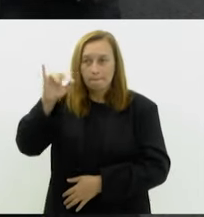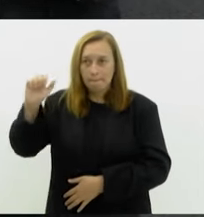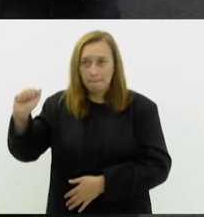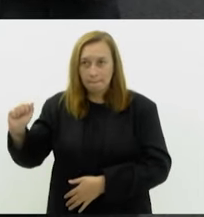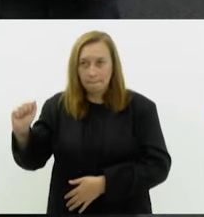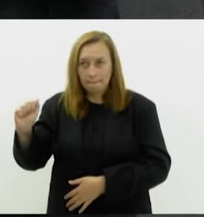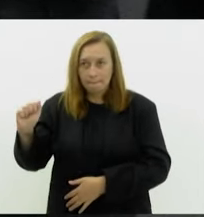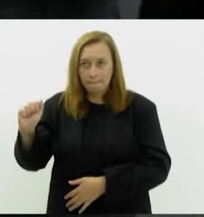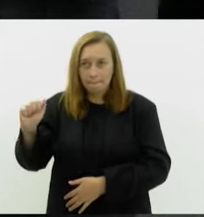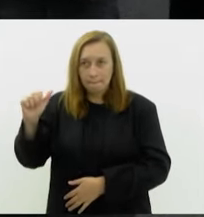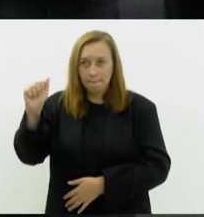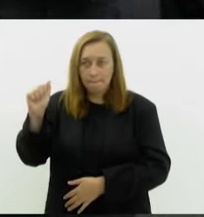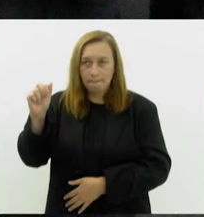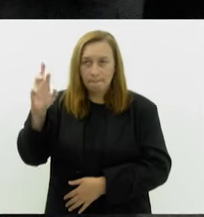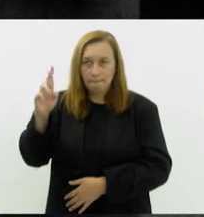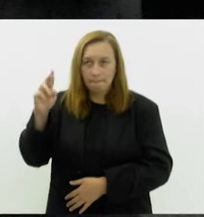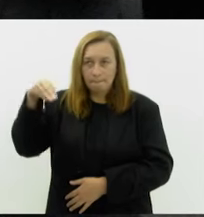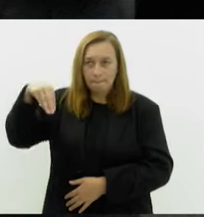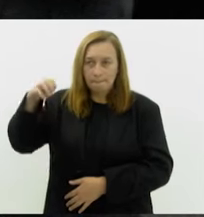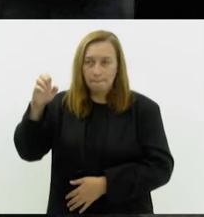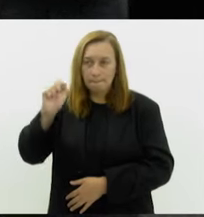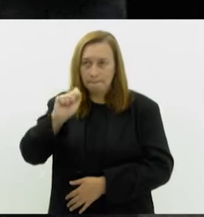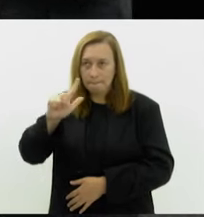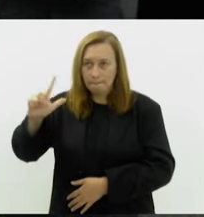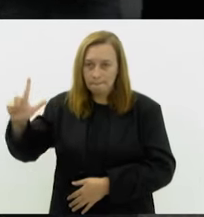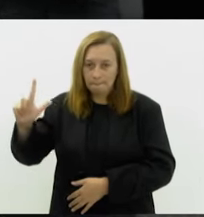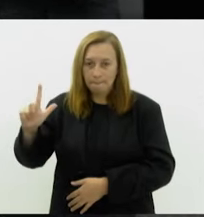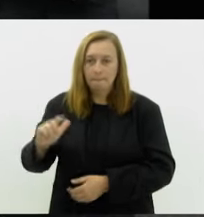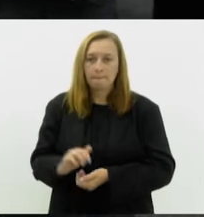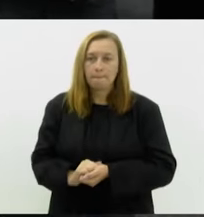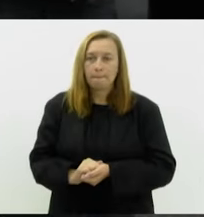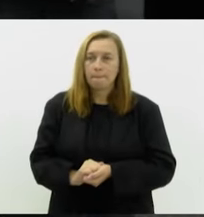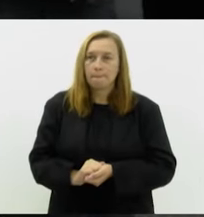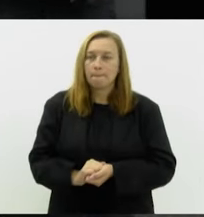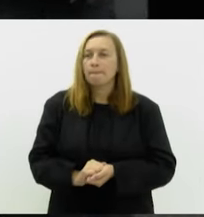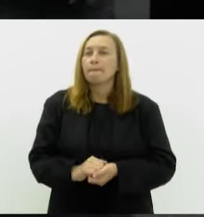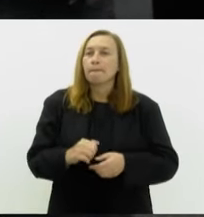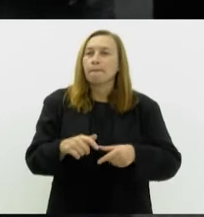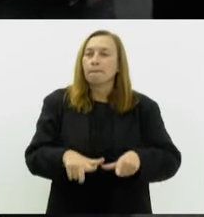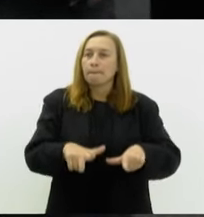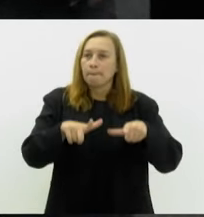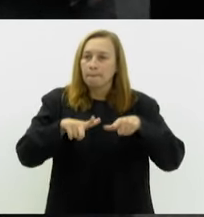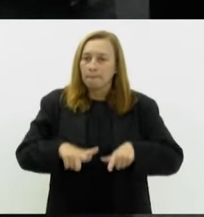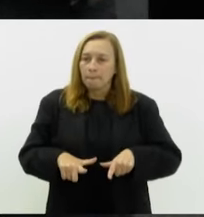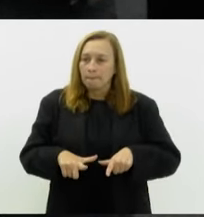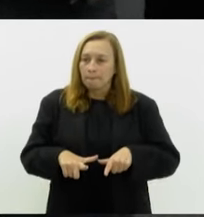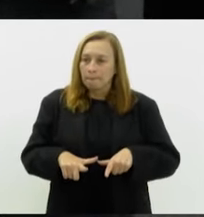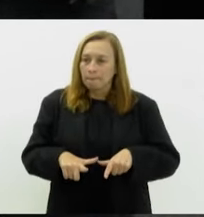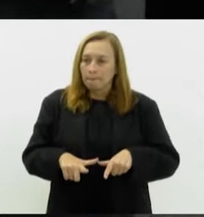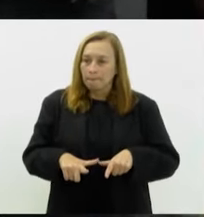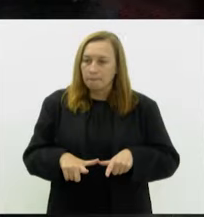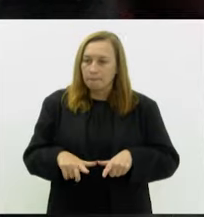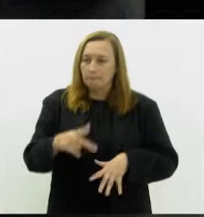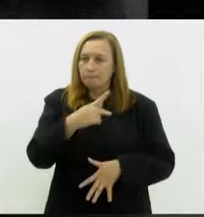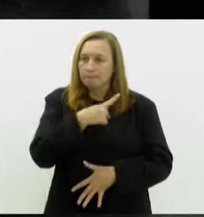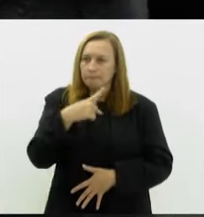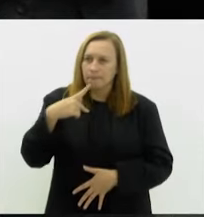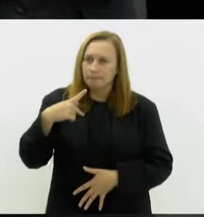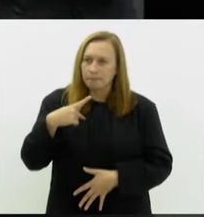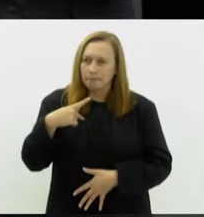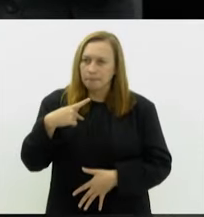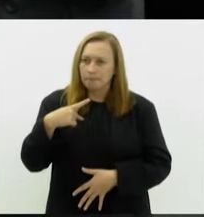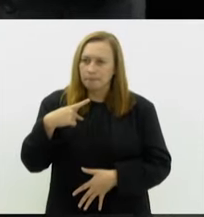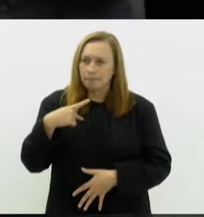Armelau, que concede o diploma Russell Schedel ao pastor e